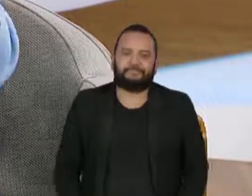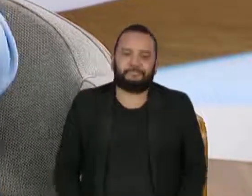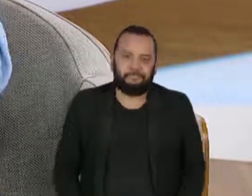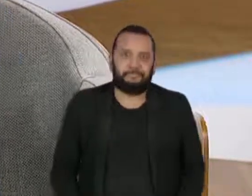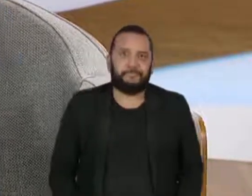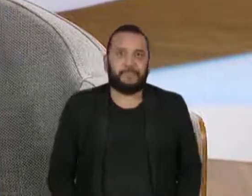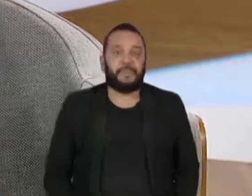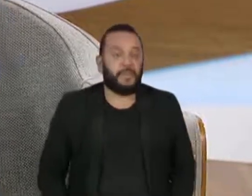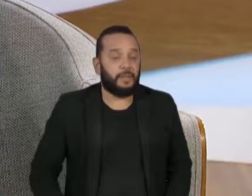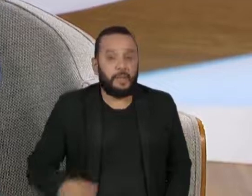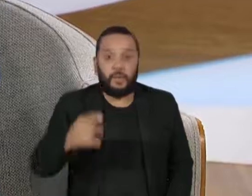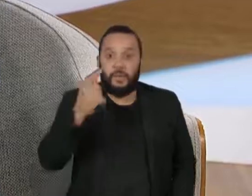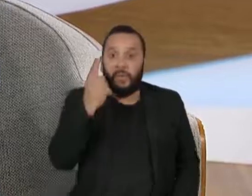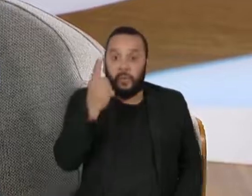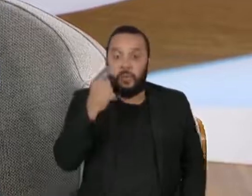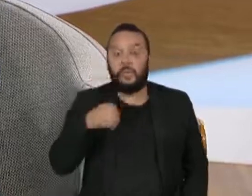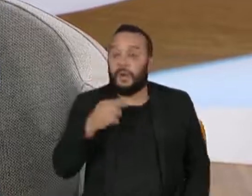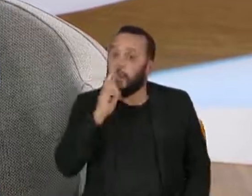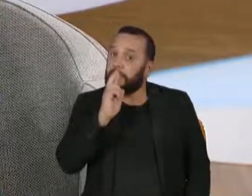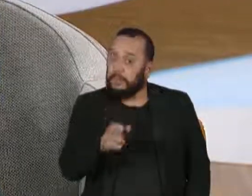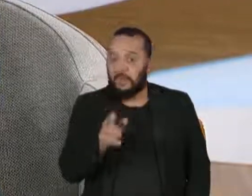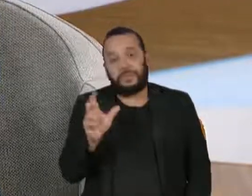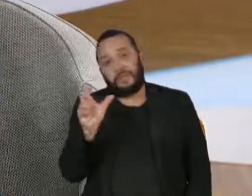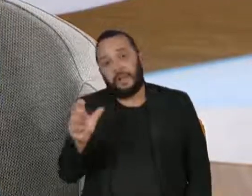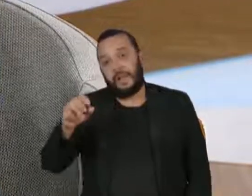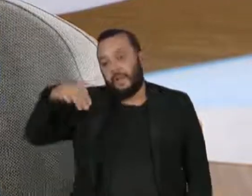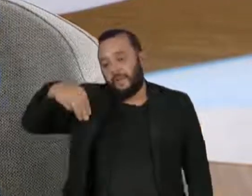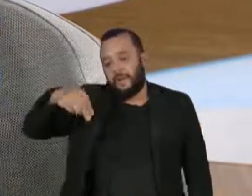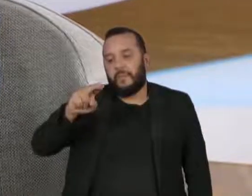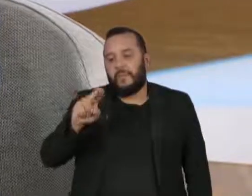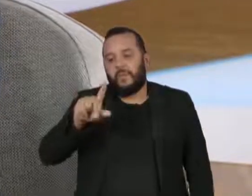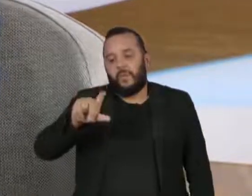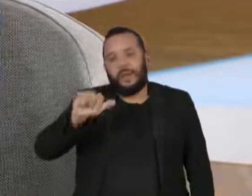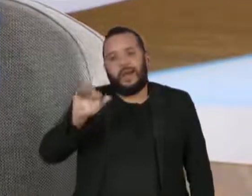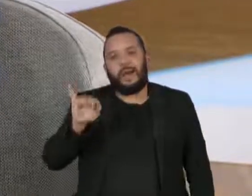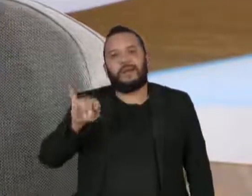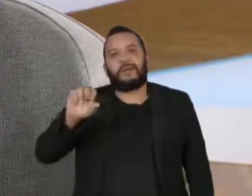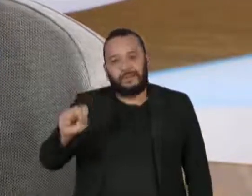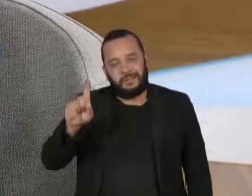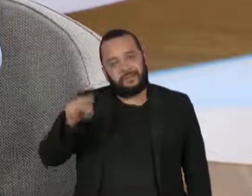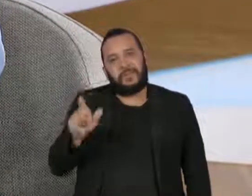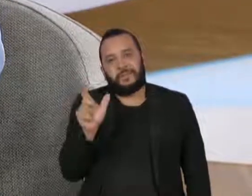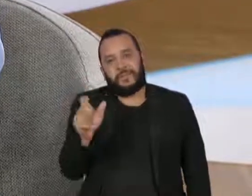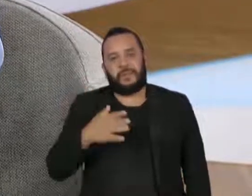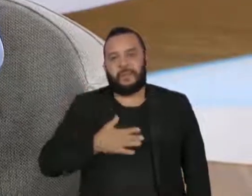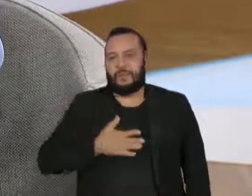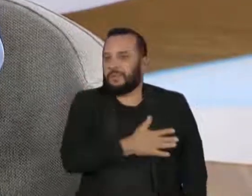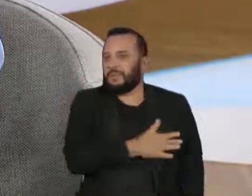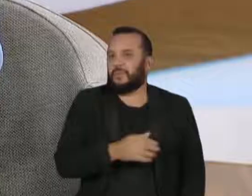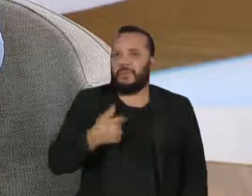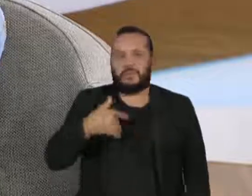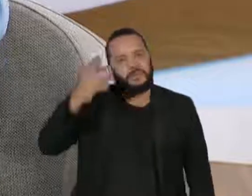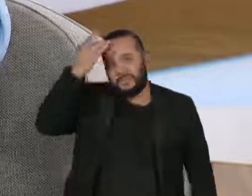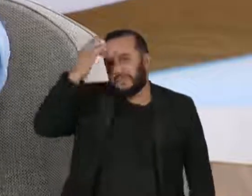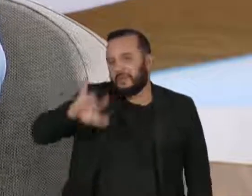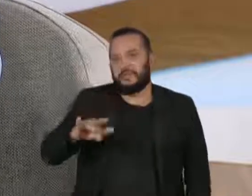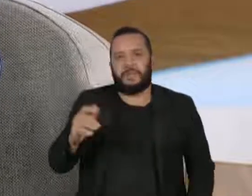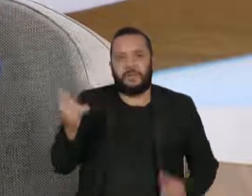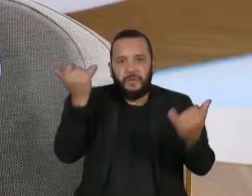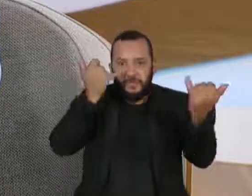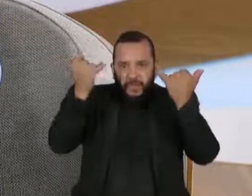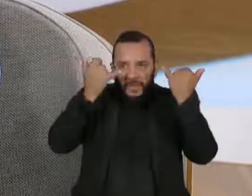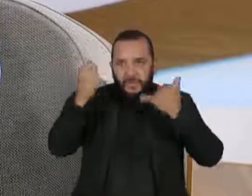uma resposta para a palavra mulato ser uma palavra preconceituosa. Eu não sabia daquela informação, eu fiquei